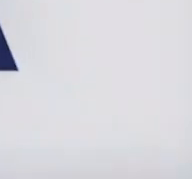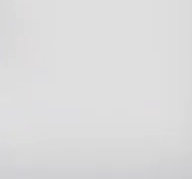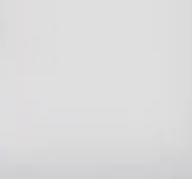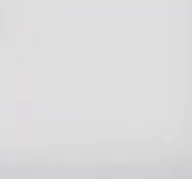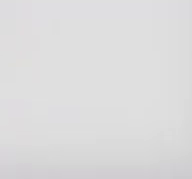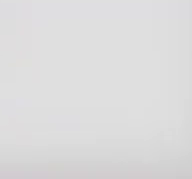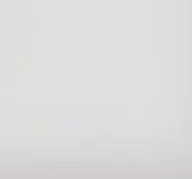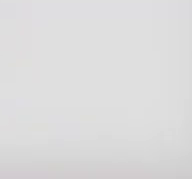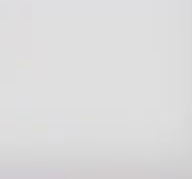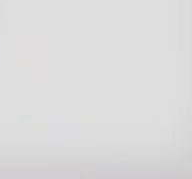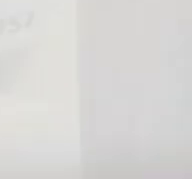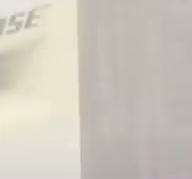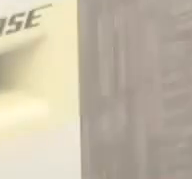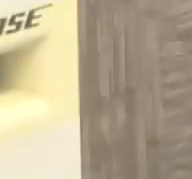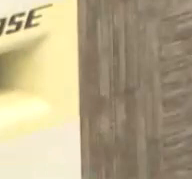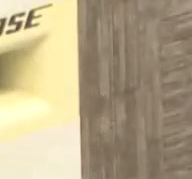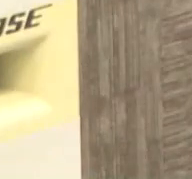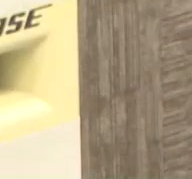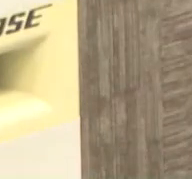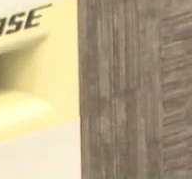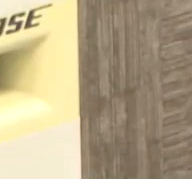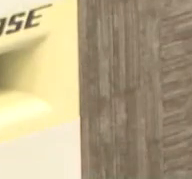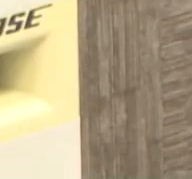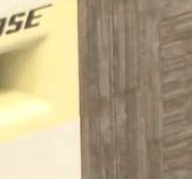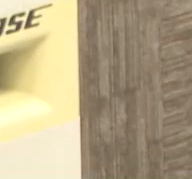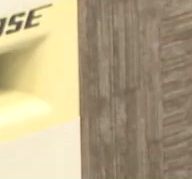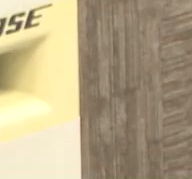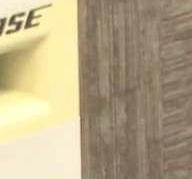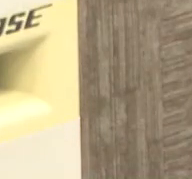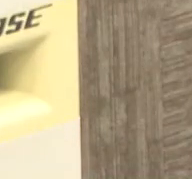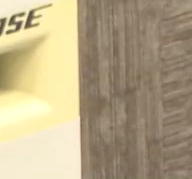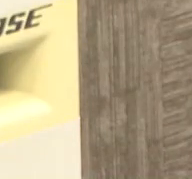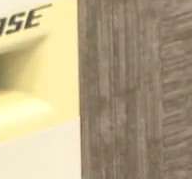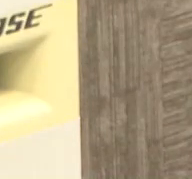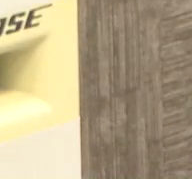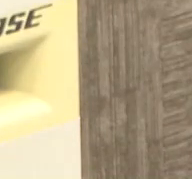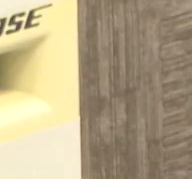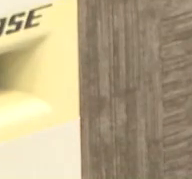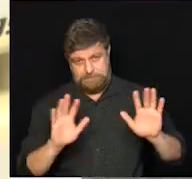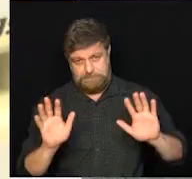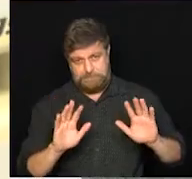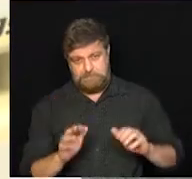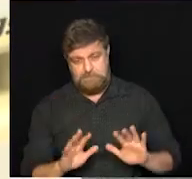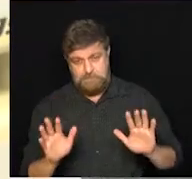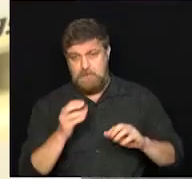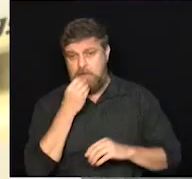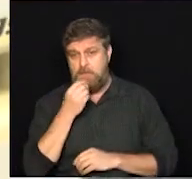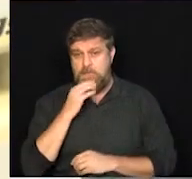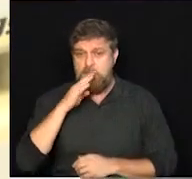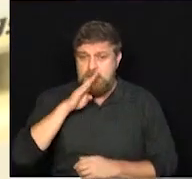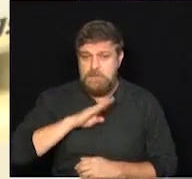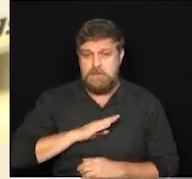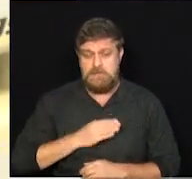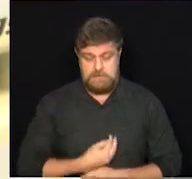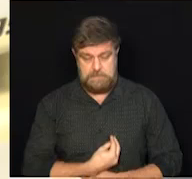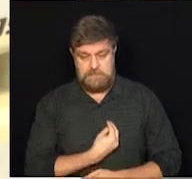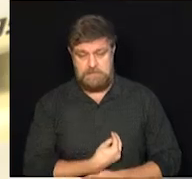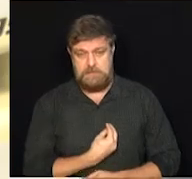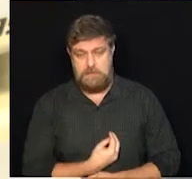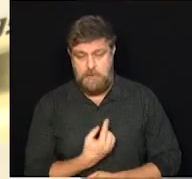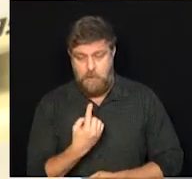a TV Câmara Campinas o Olá boa tarde estamos ao vivo agora uma horas 7 minutos